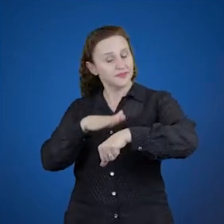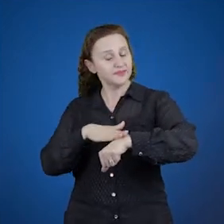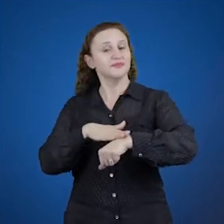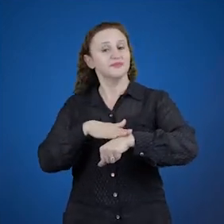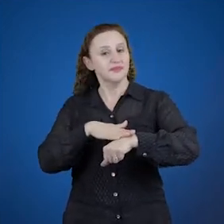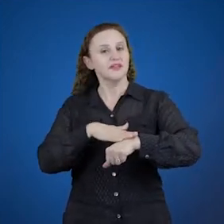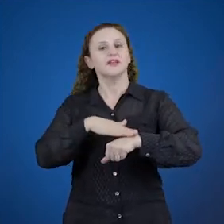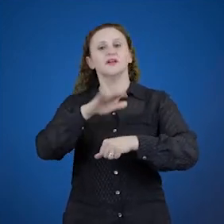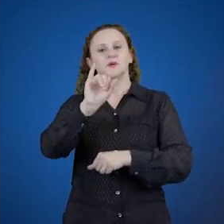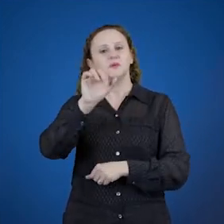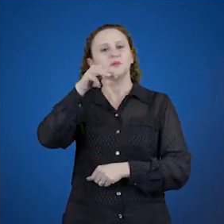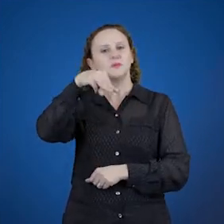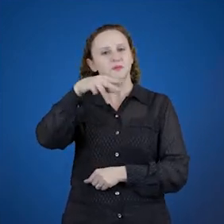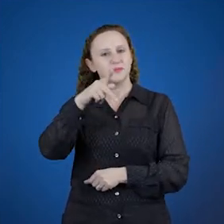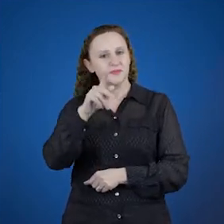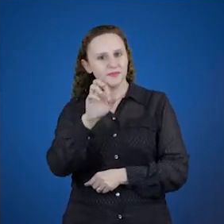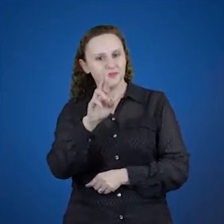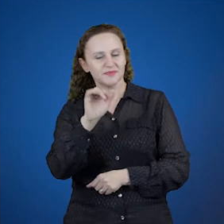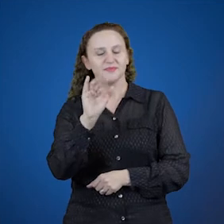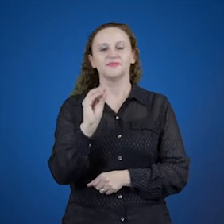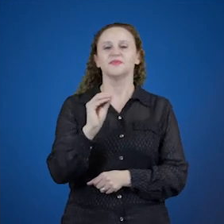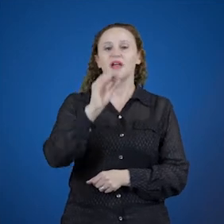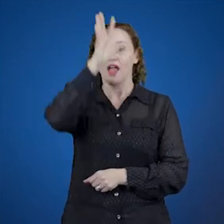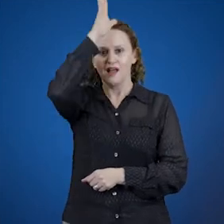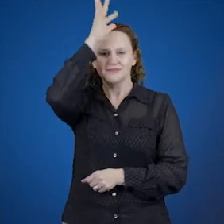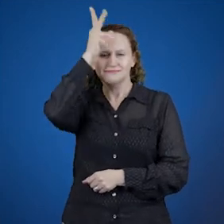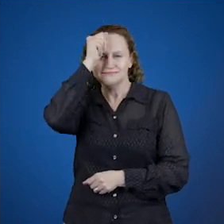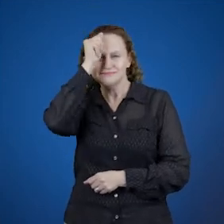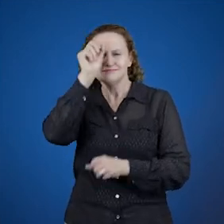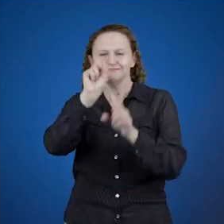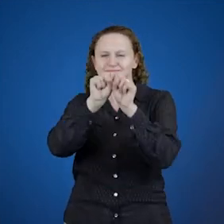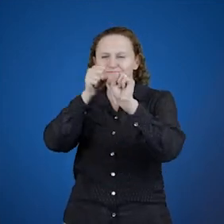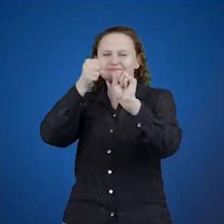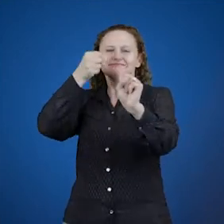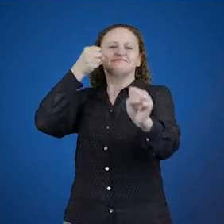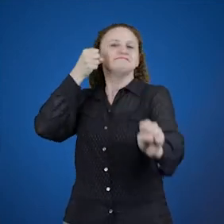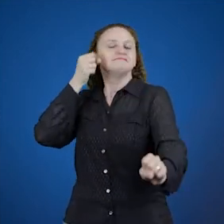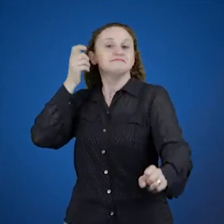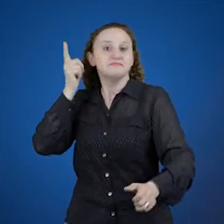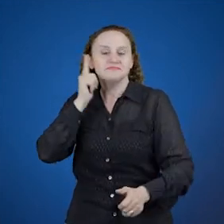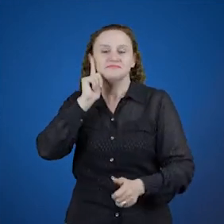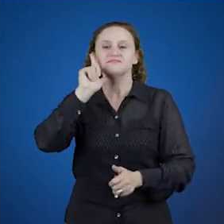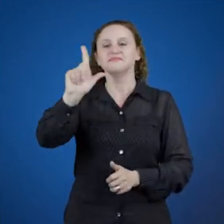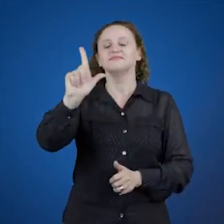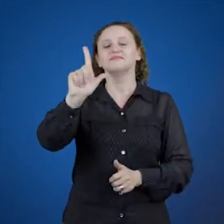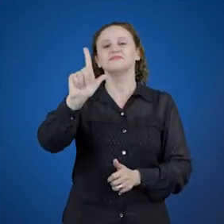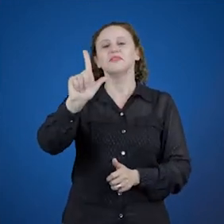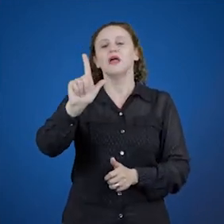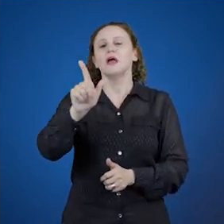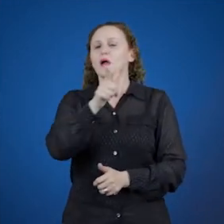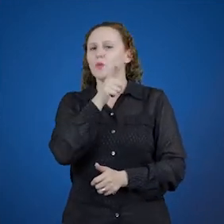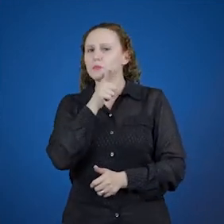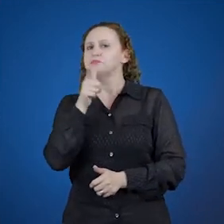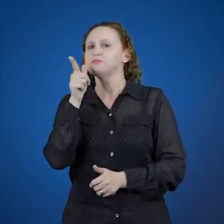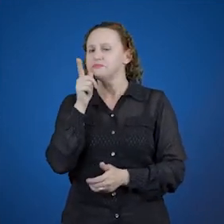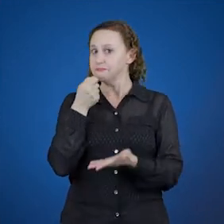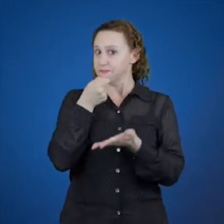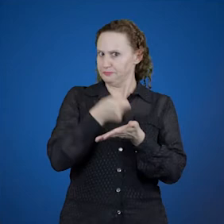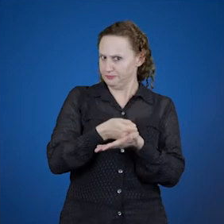romano estava dominando o mundo as suas grandes conquistas o latim era